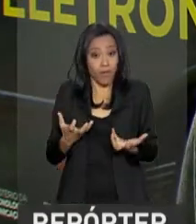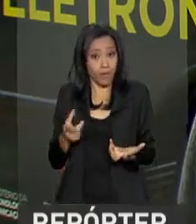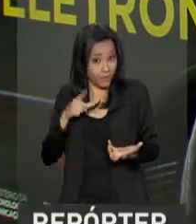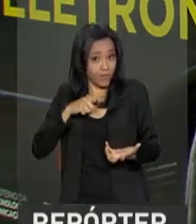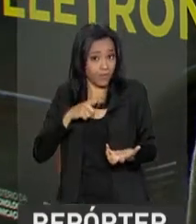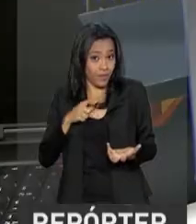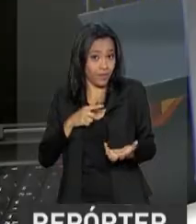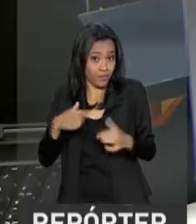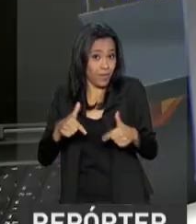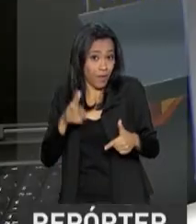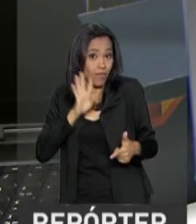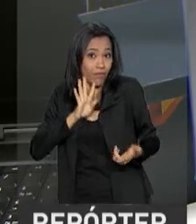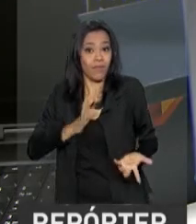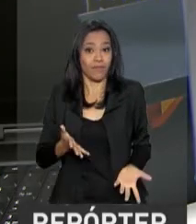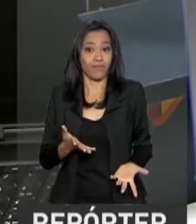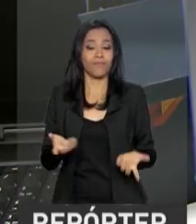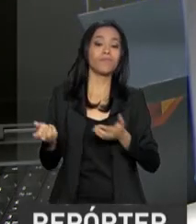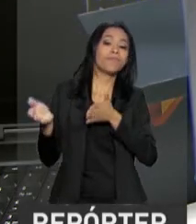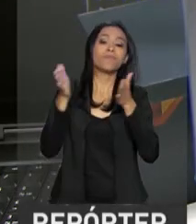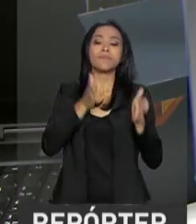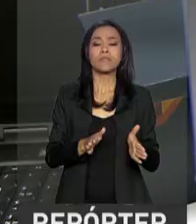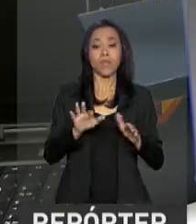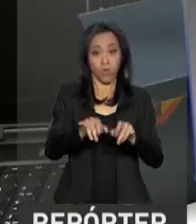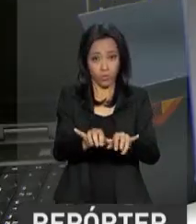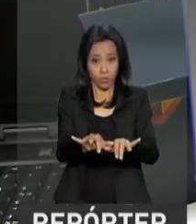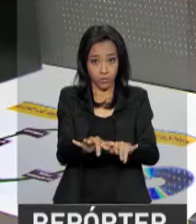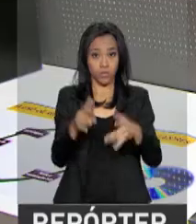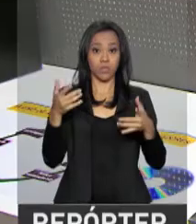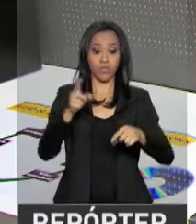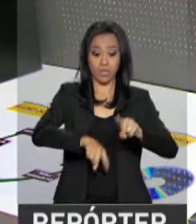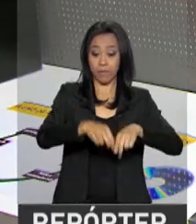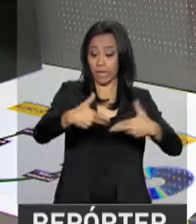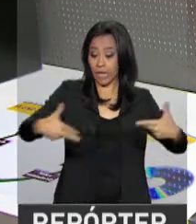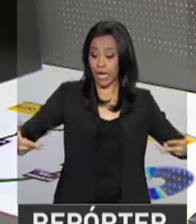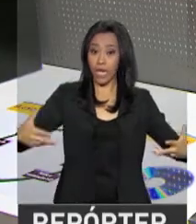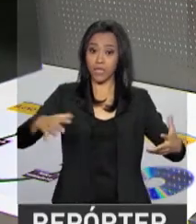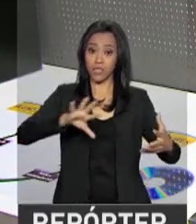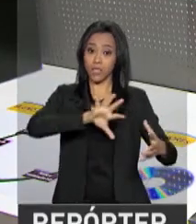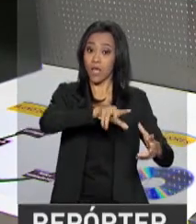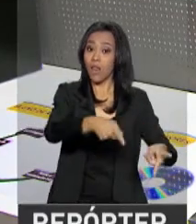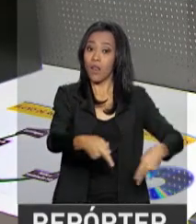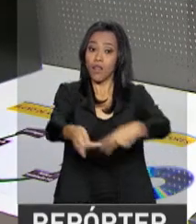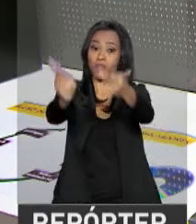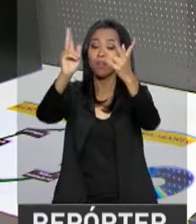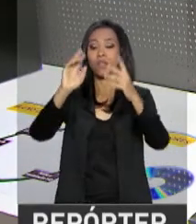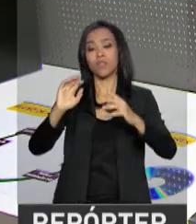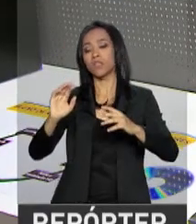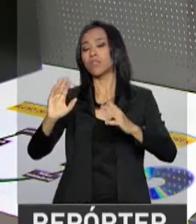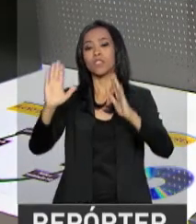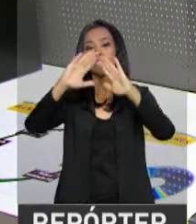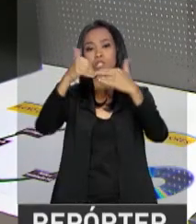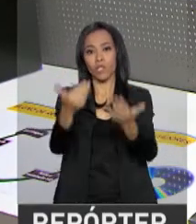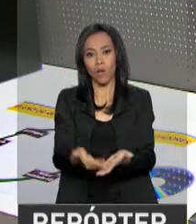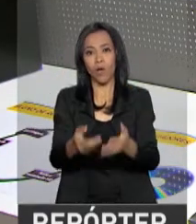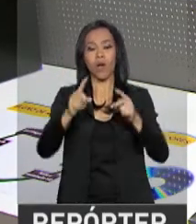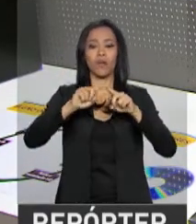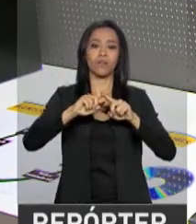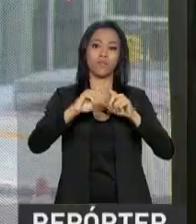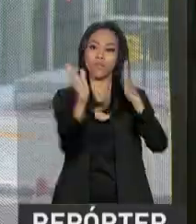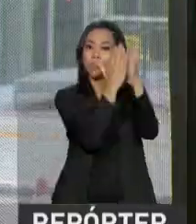emprego computadores e materiais recuperados são encaminhados para escolas bibliotecas e outras